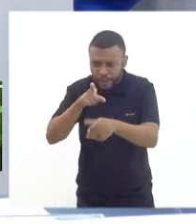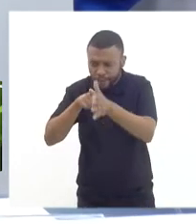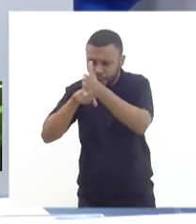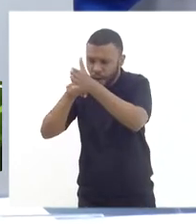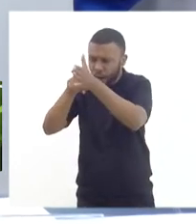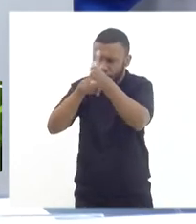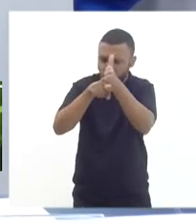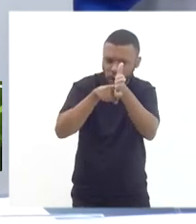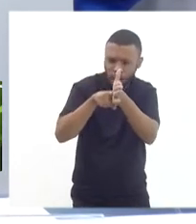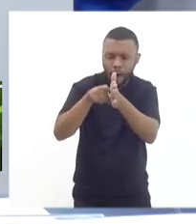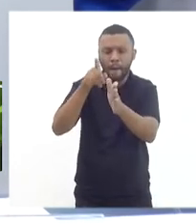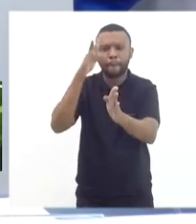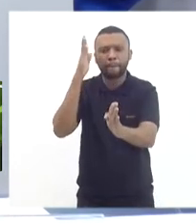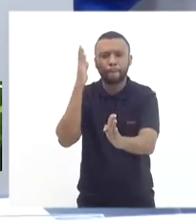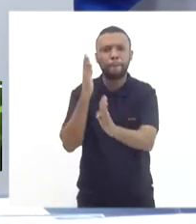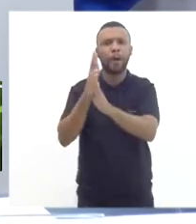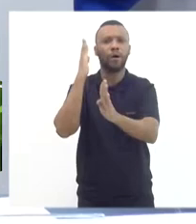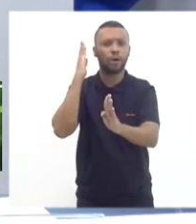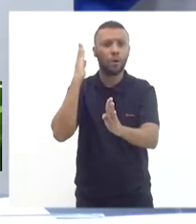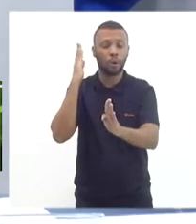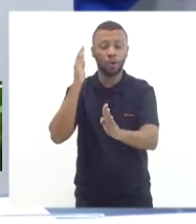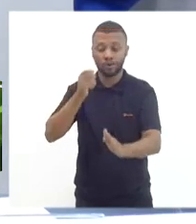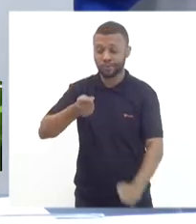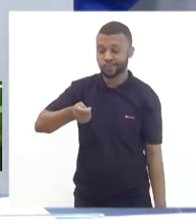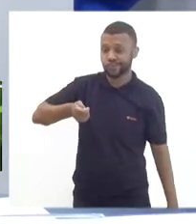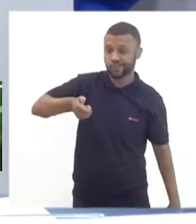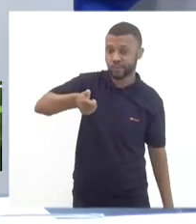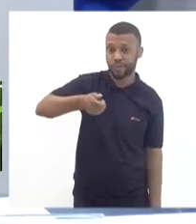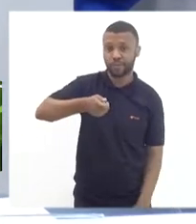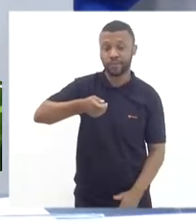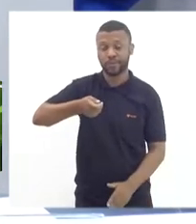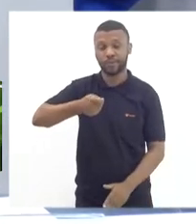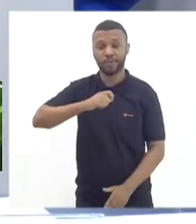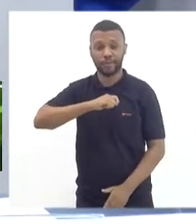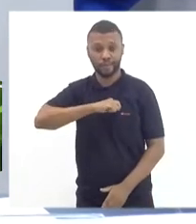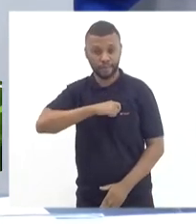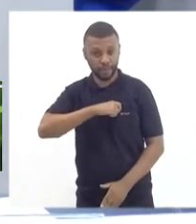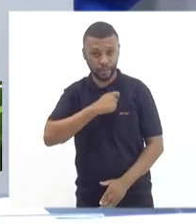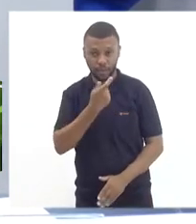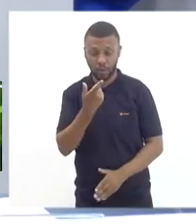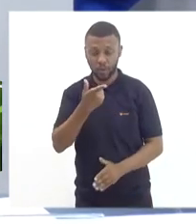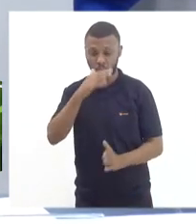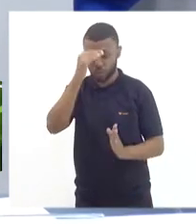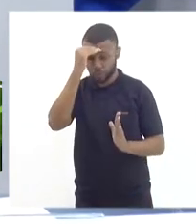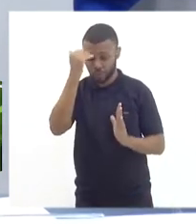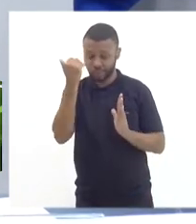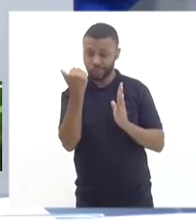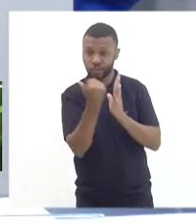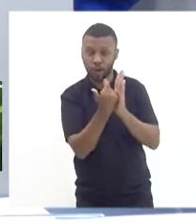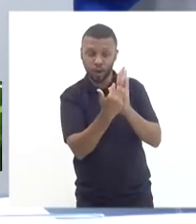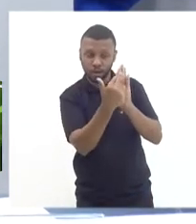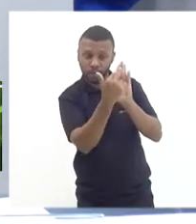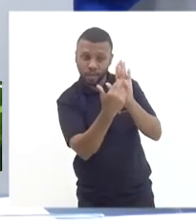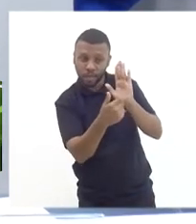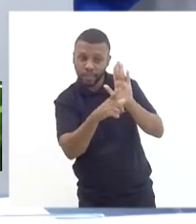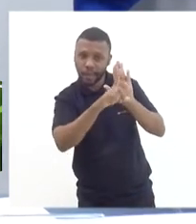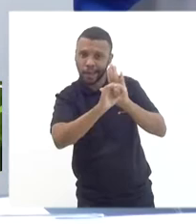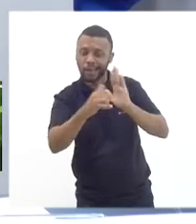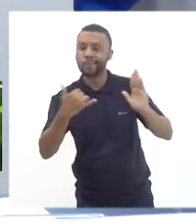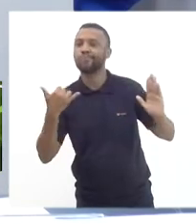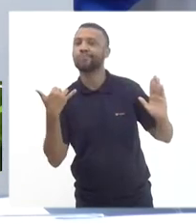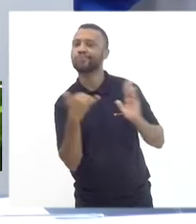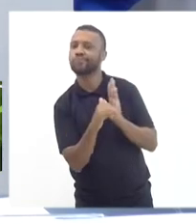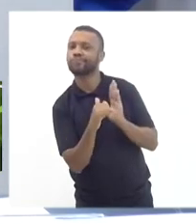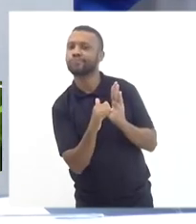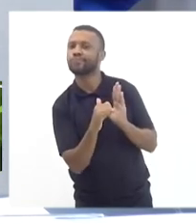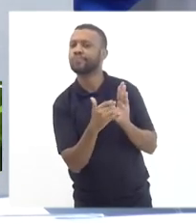benefício fiscal não cumpriu o ritual da legislação,